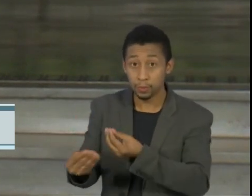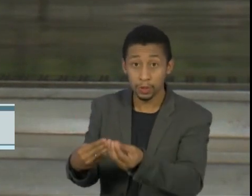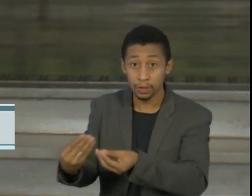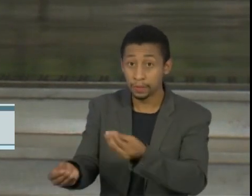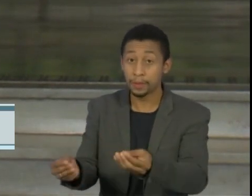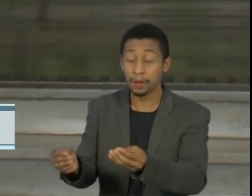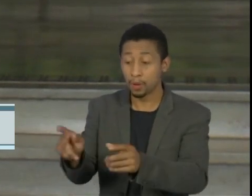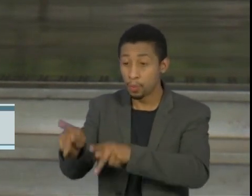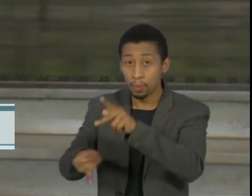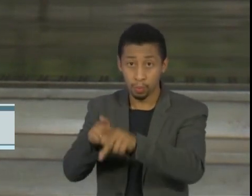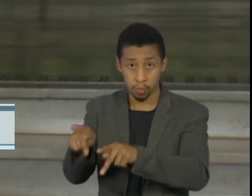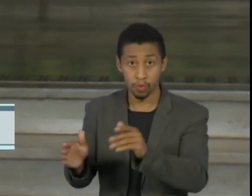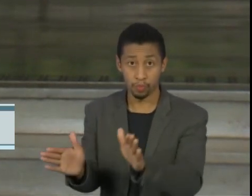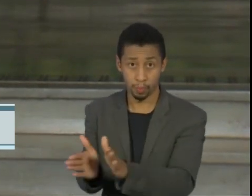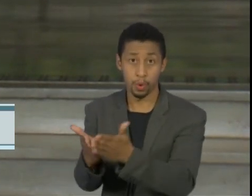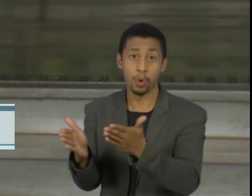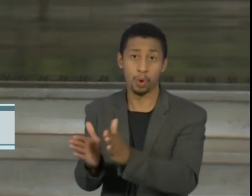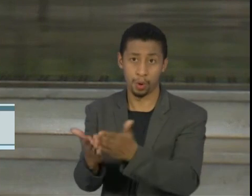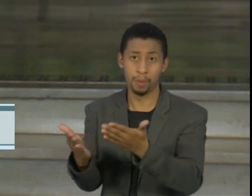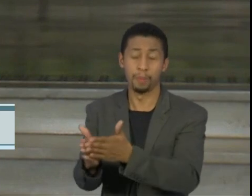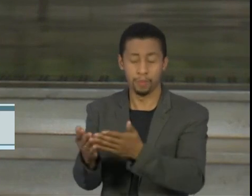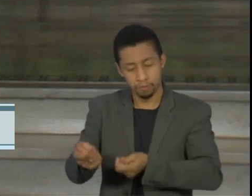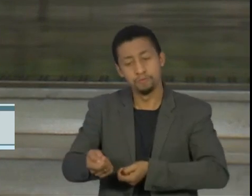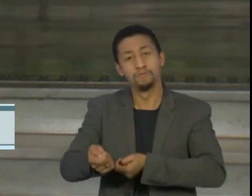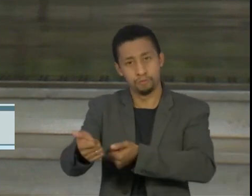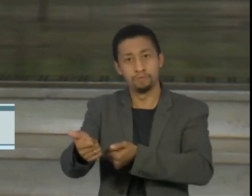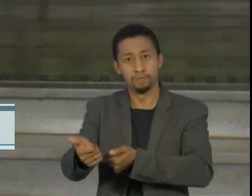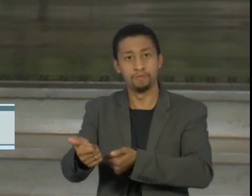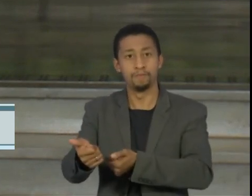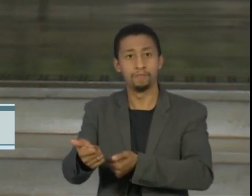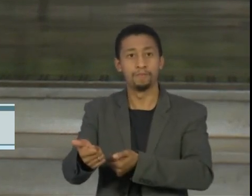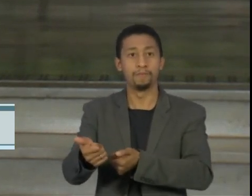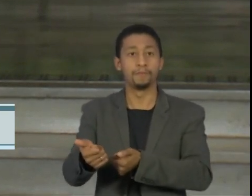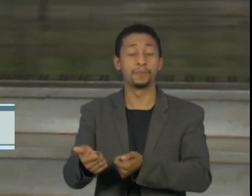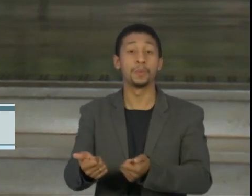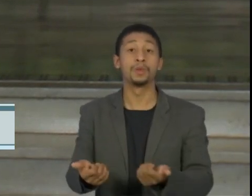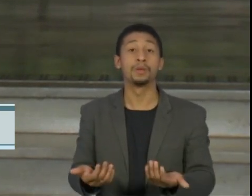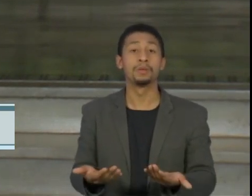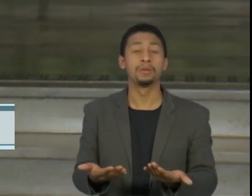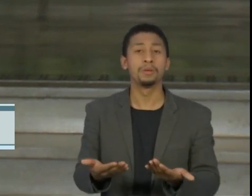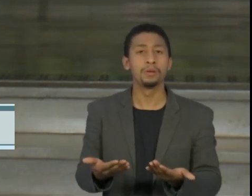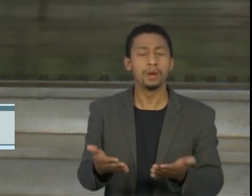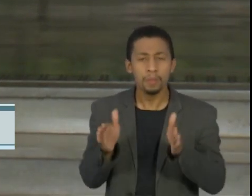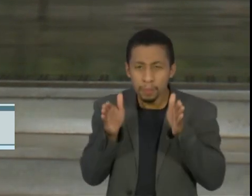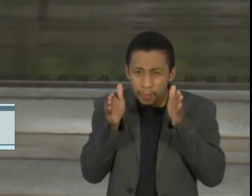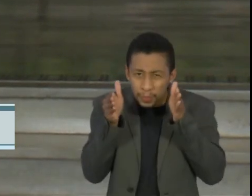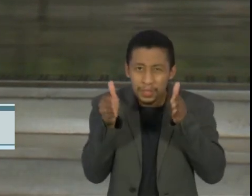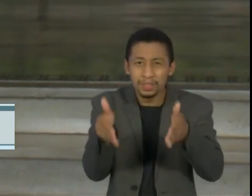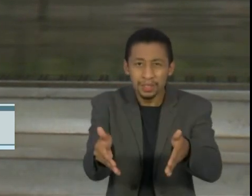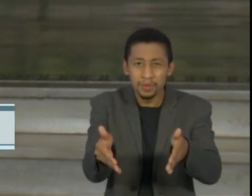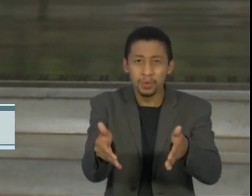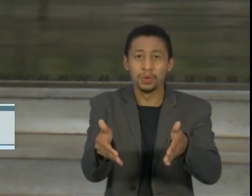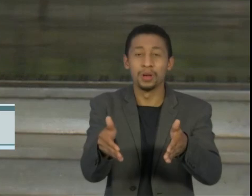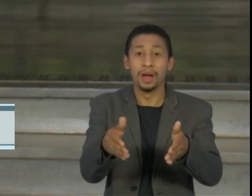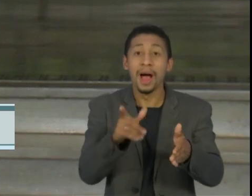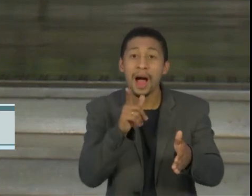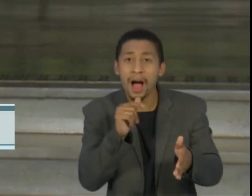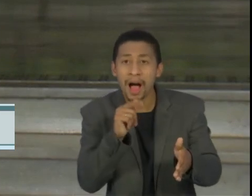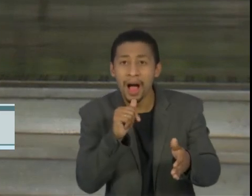de pobreza e extrema pobreza. E agora, no caso específico do fornecimento de água